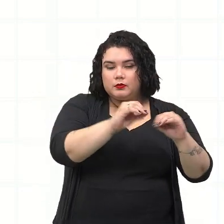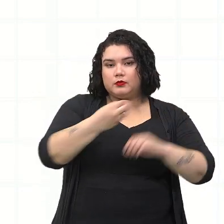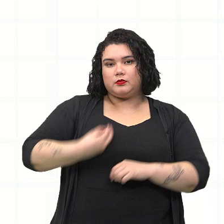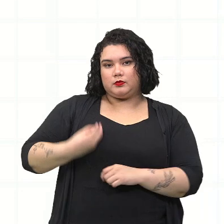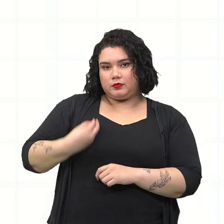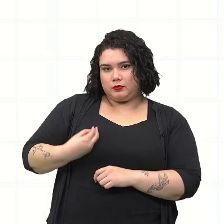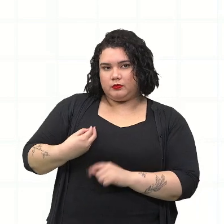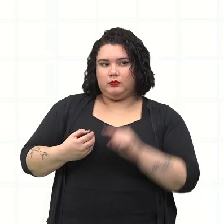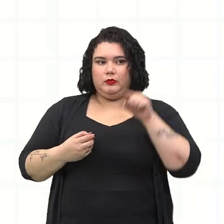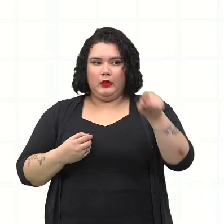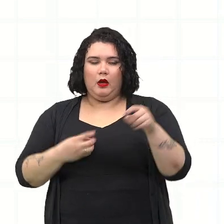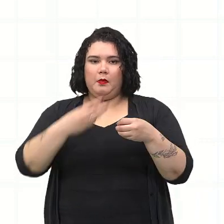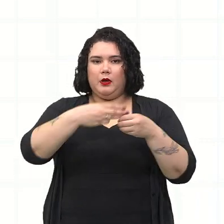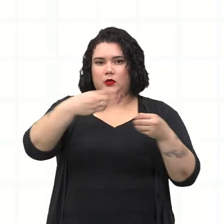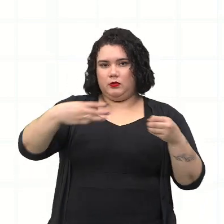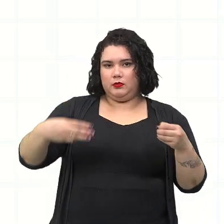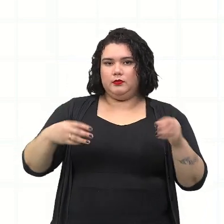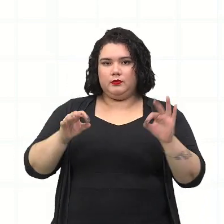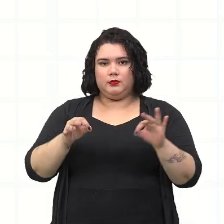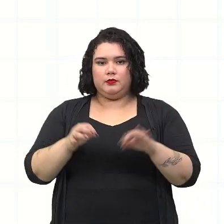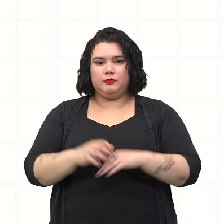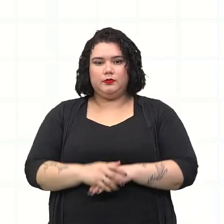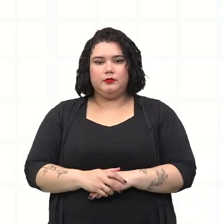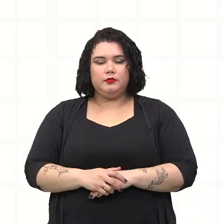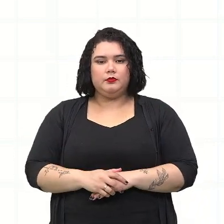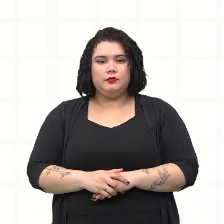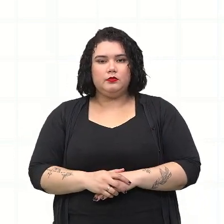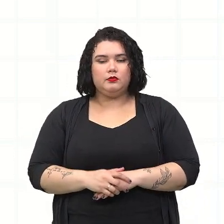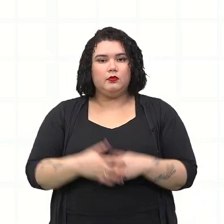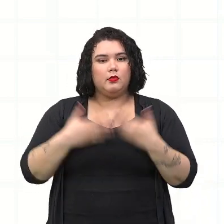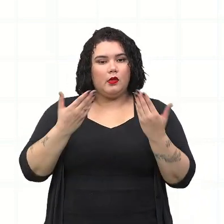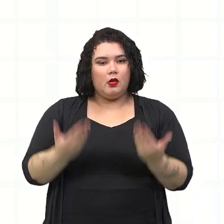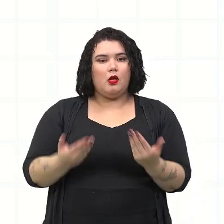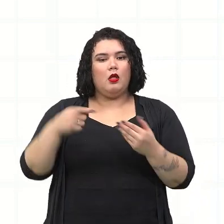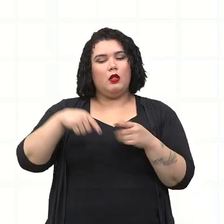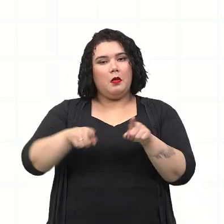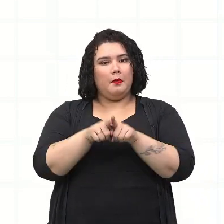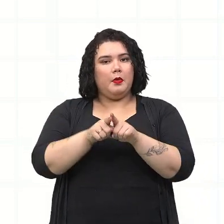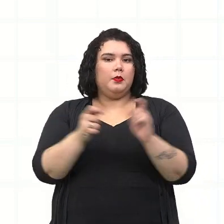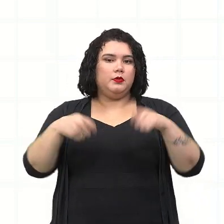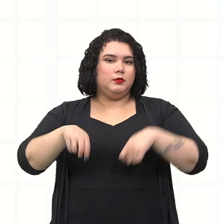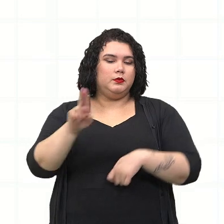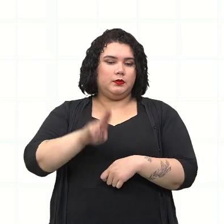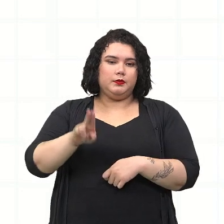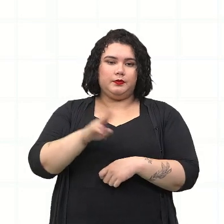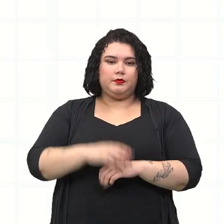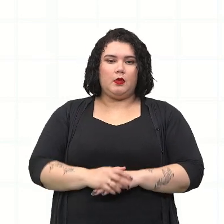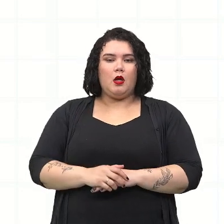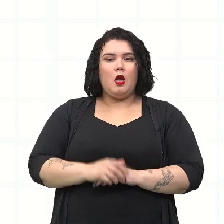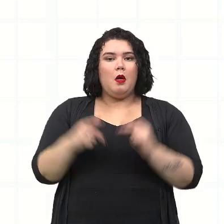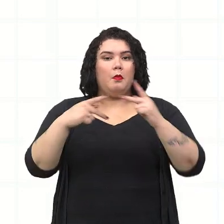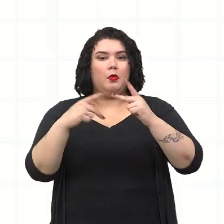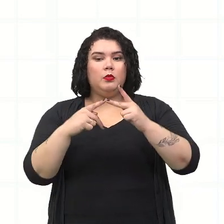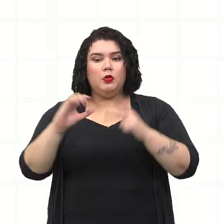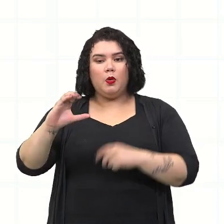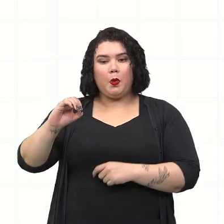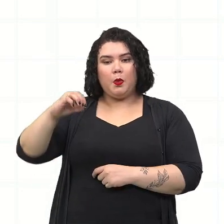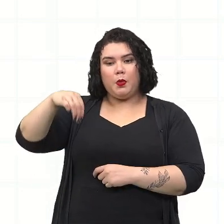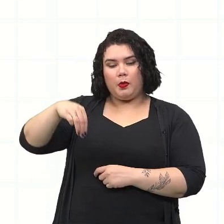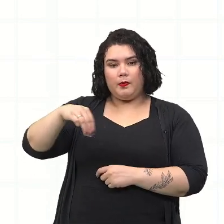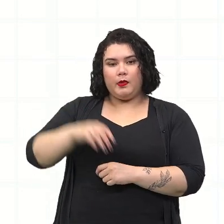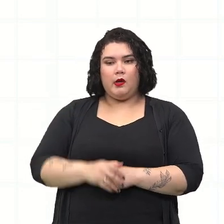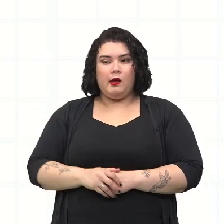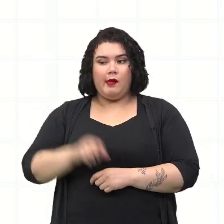para Manacapuru, vou para Manacapuru. É uma preposição também possível aí, tá? Com. Ele saiu com